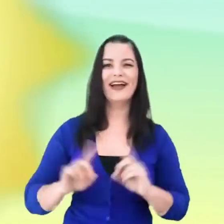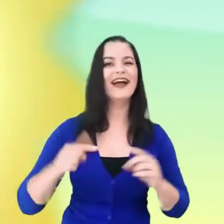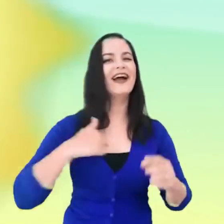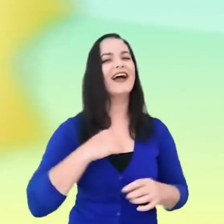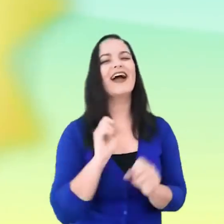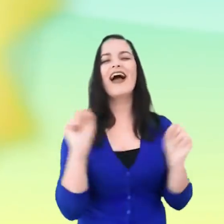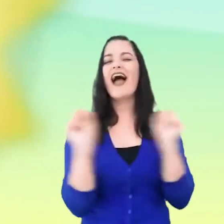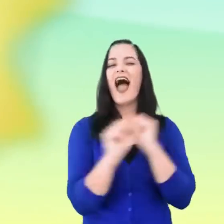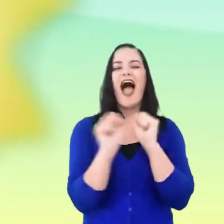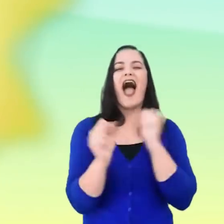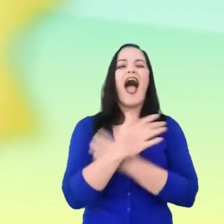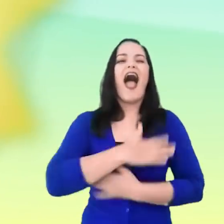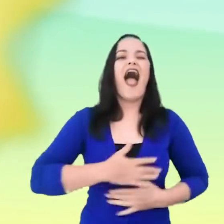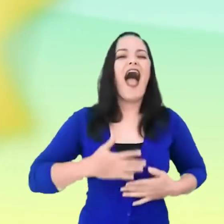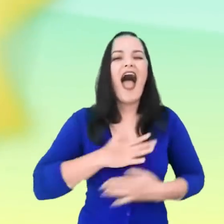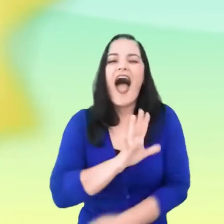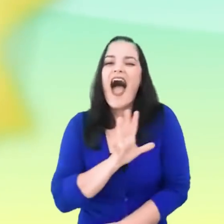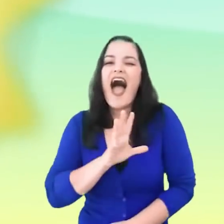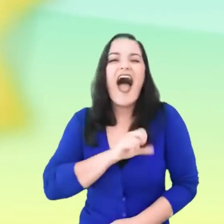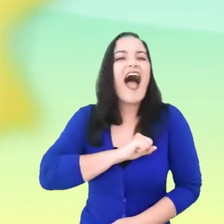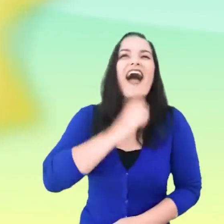Adoro o